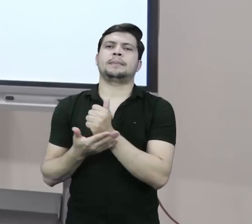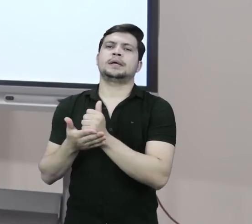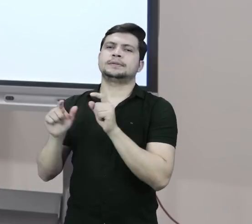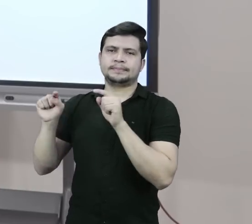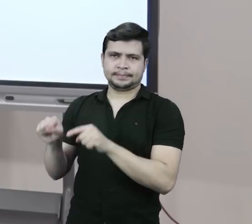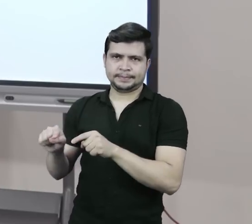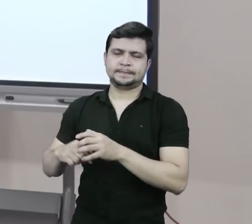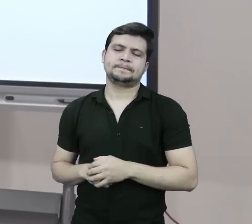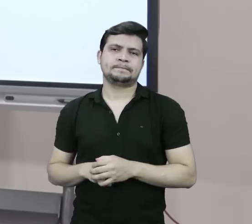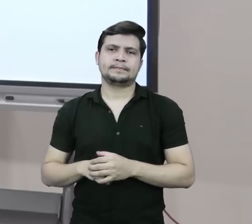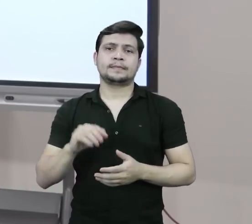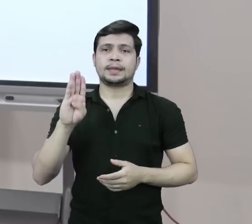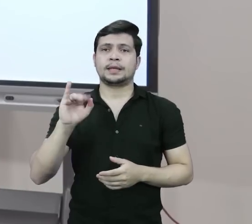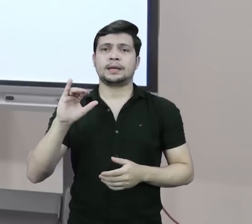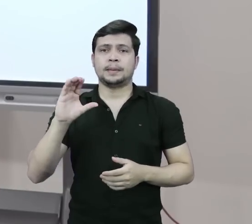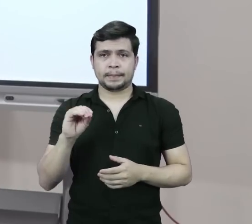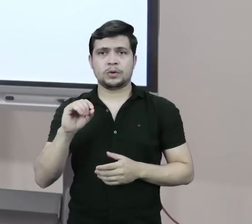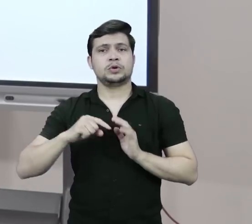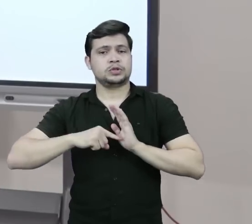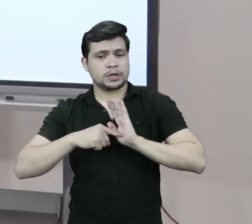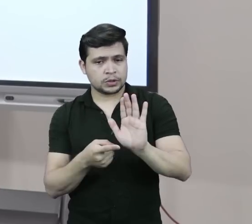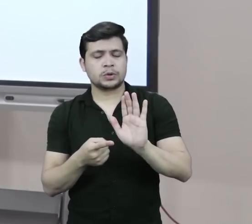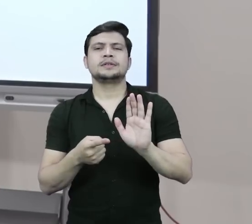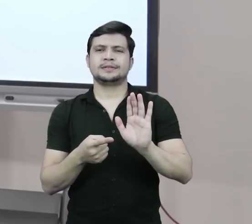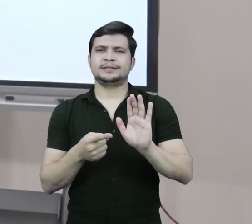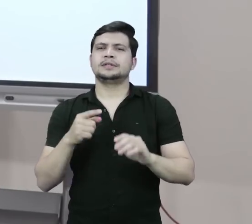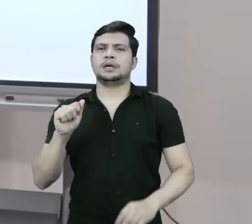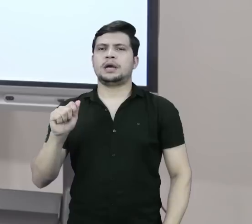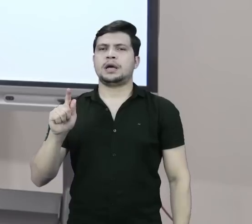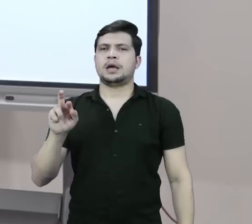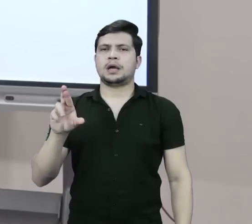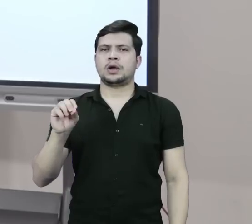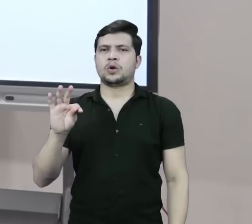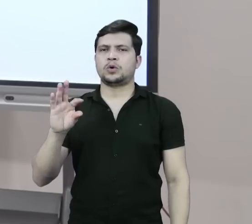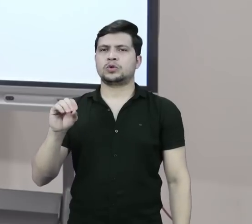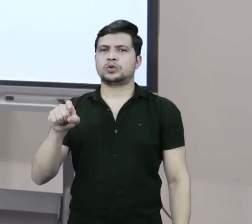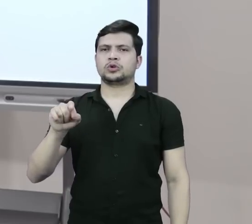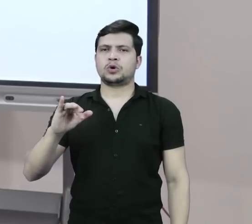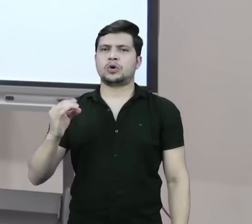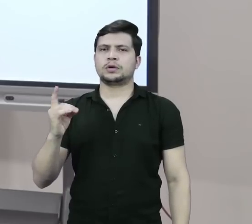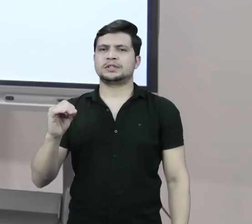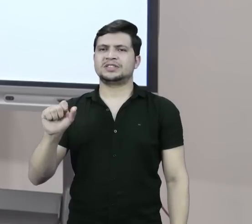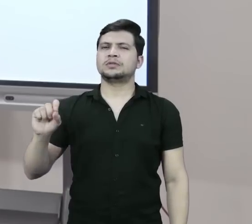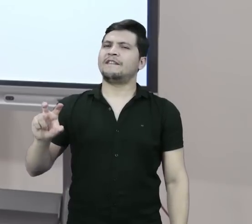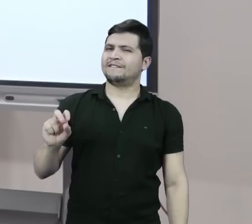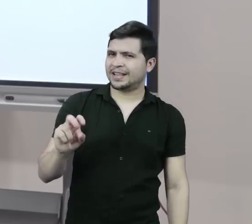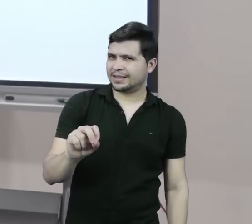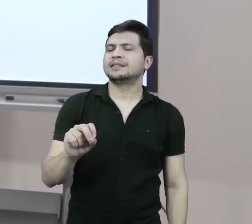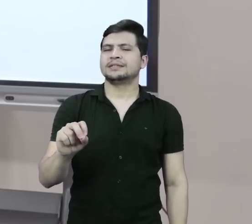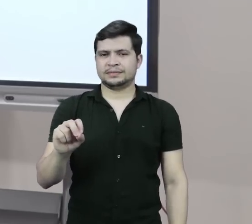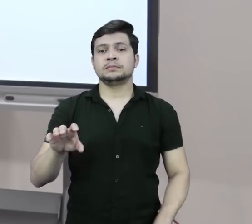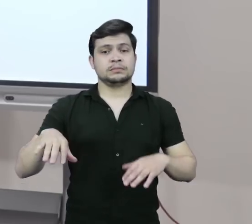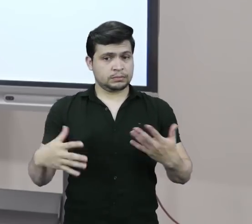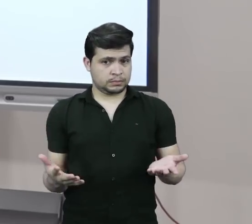Bioindicadores ecotoxicológicos de agrotóxicos. O grupo de organismo mais adequado para essa condição do ponto de vista de sua posição na